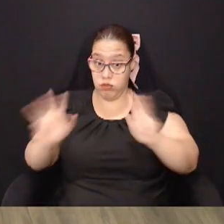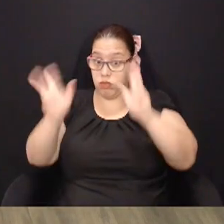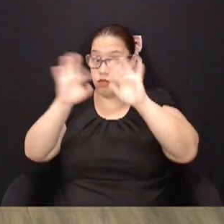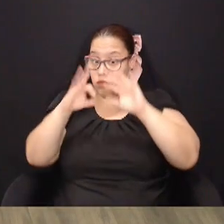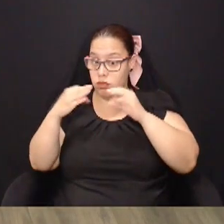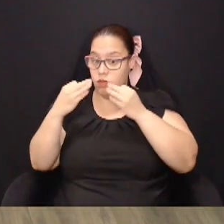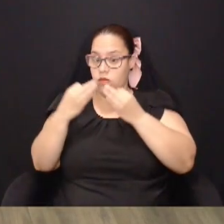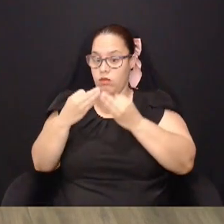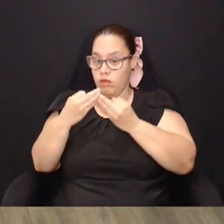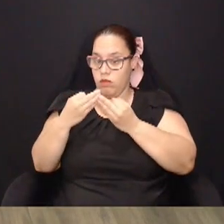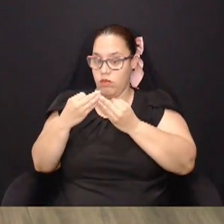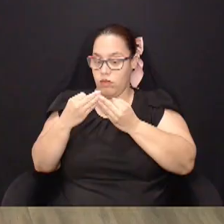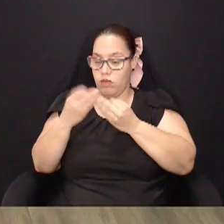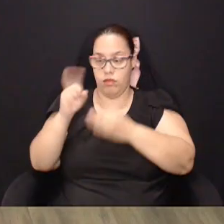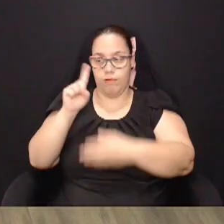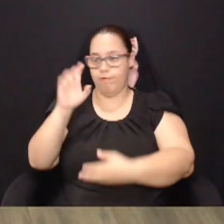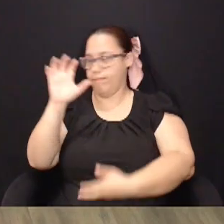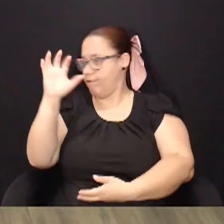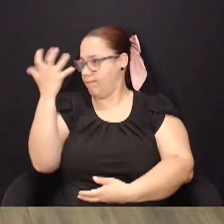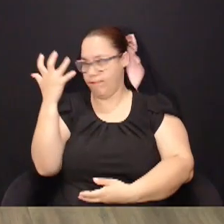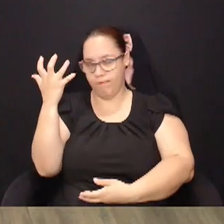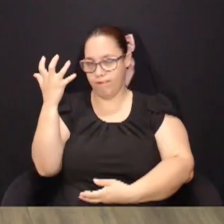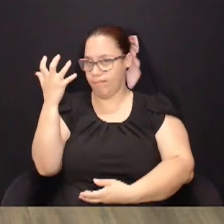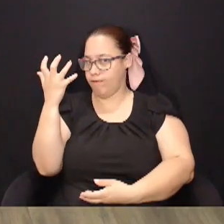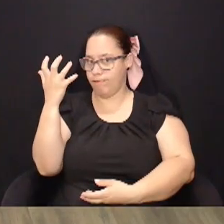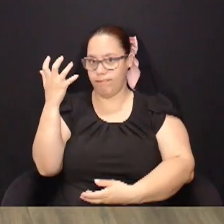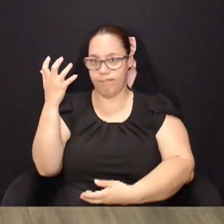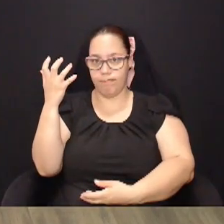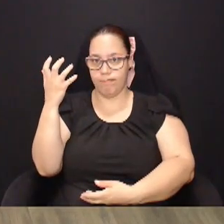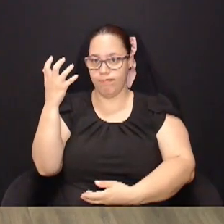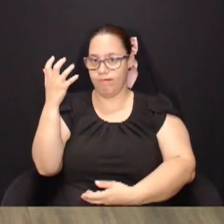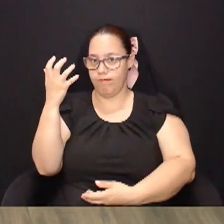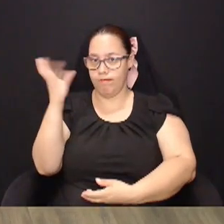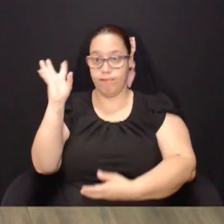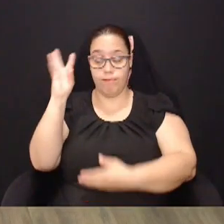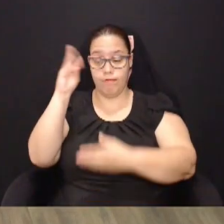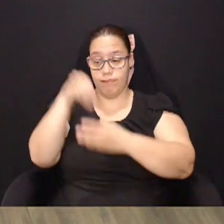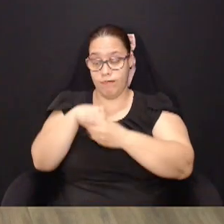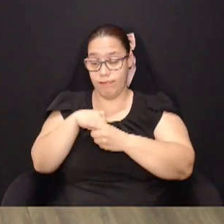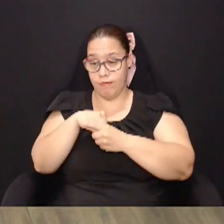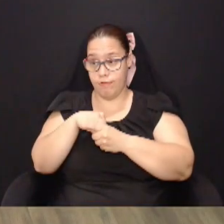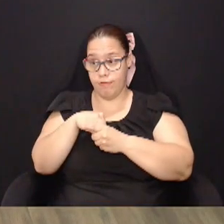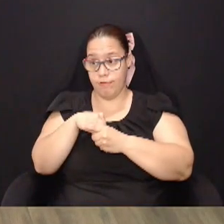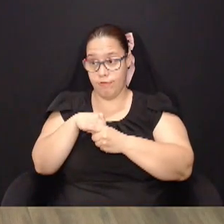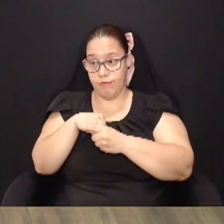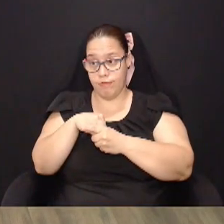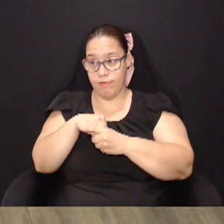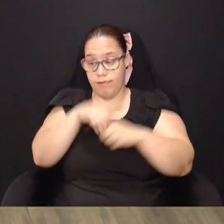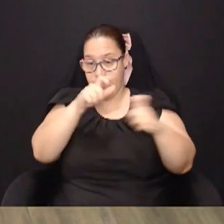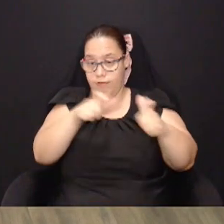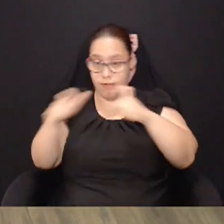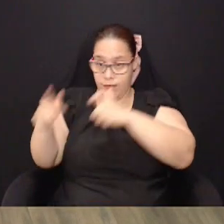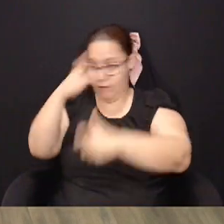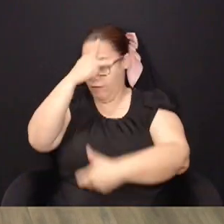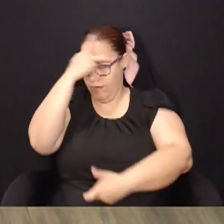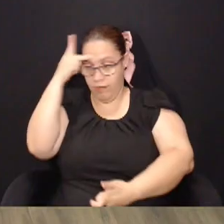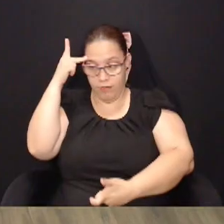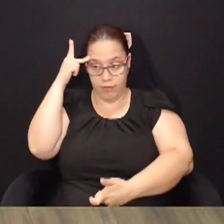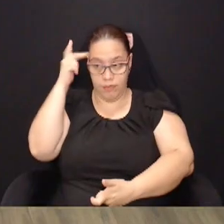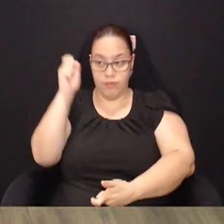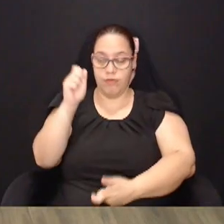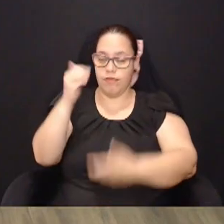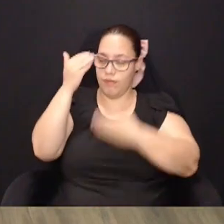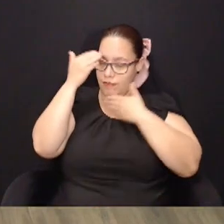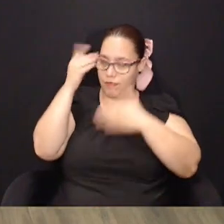não aconteça dentro das residências das pessoas. Então, agradeço a disponibilidade